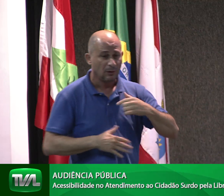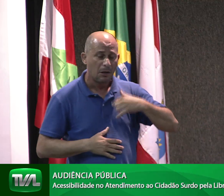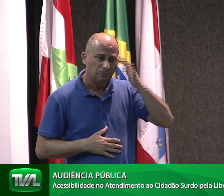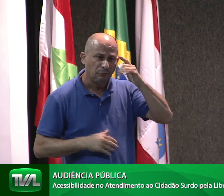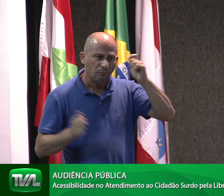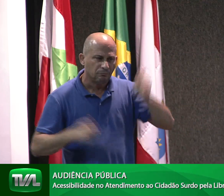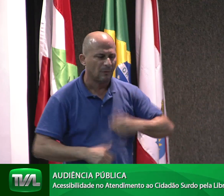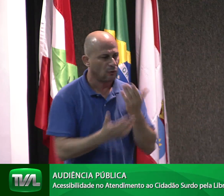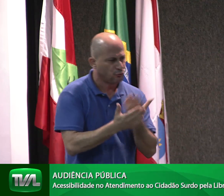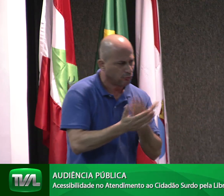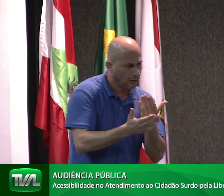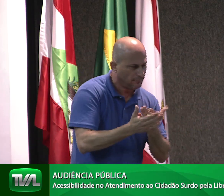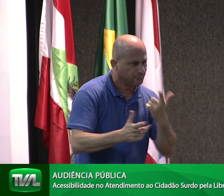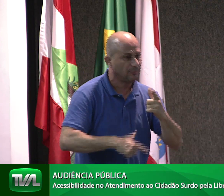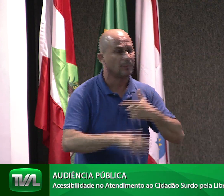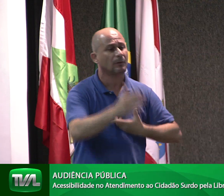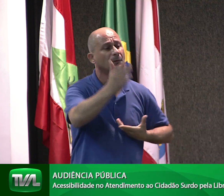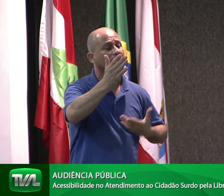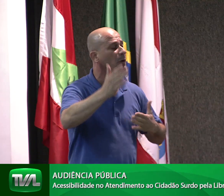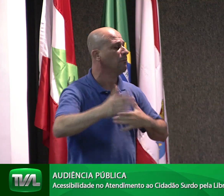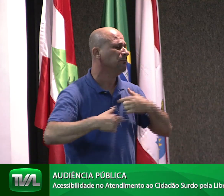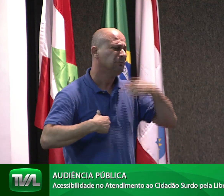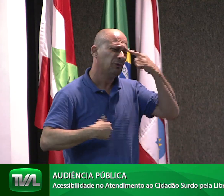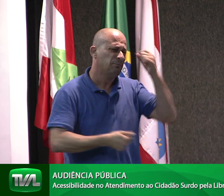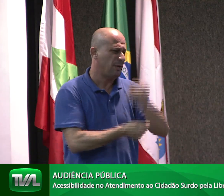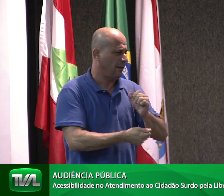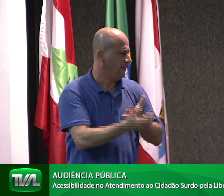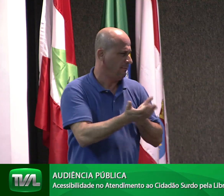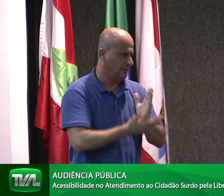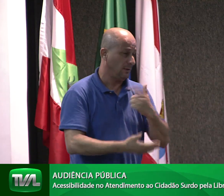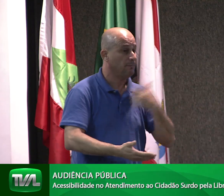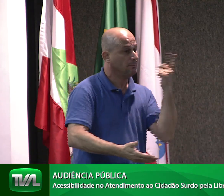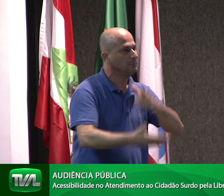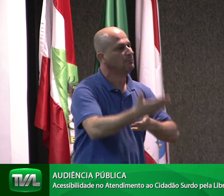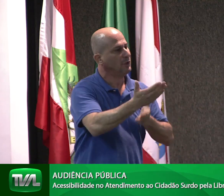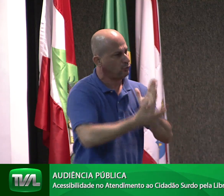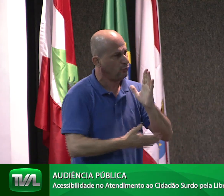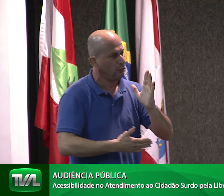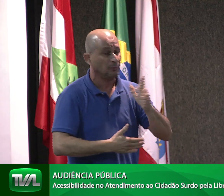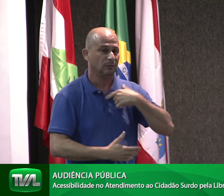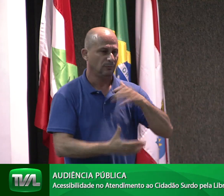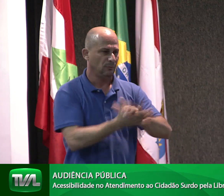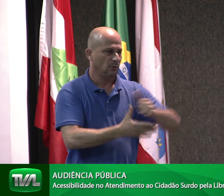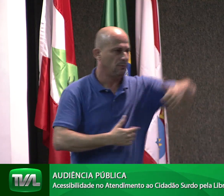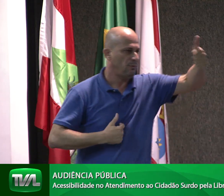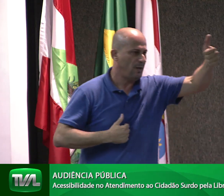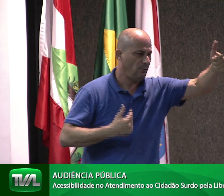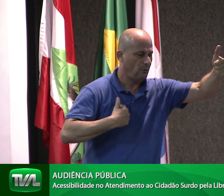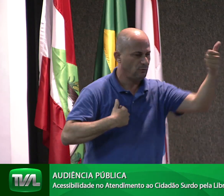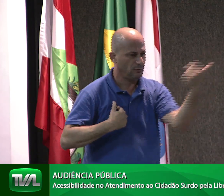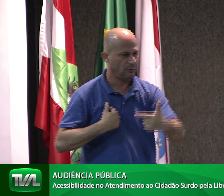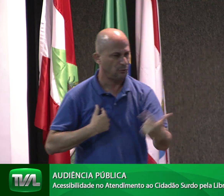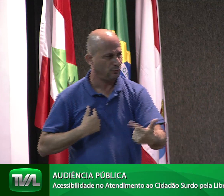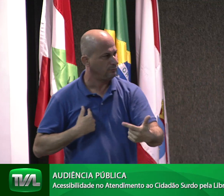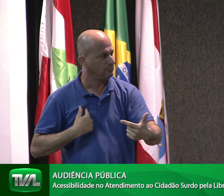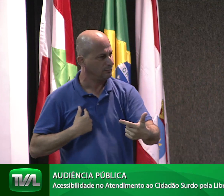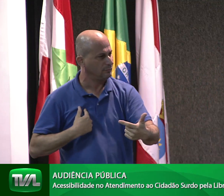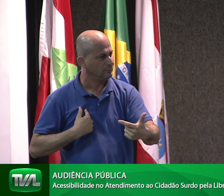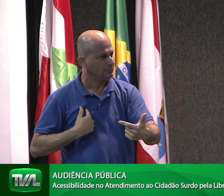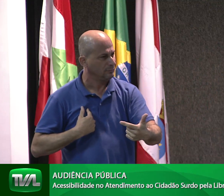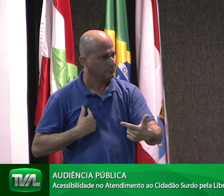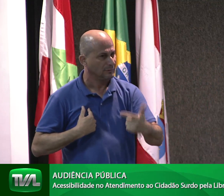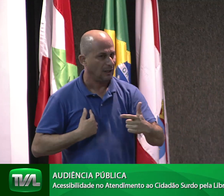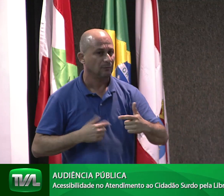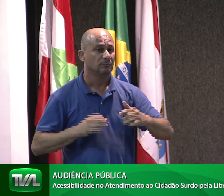2 vagas reservadas para pessoas com deficiência, a gente estudou, se preparou. Eu não esperava que eu fosse passar, mas nós passamos, eu passei em primeiro